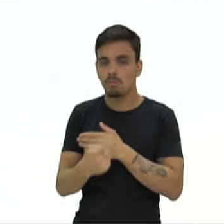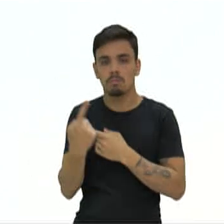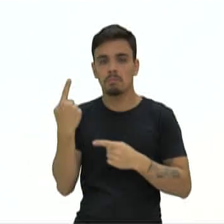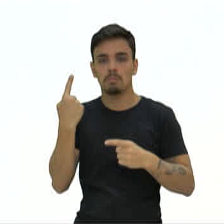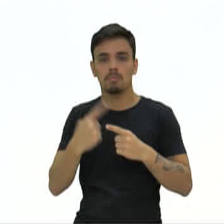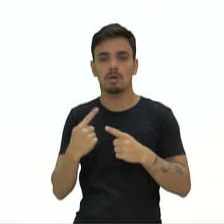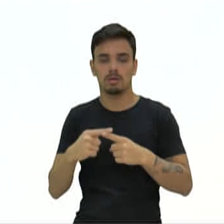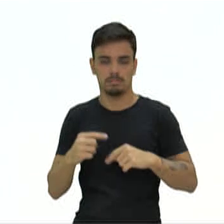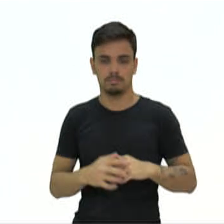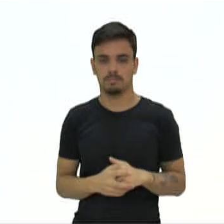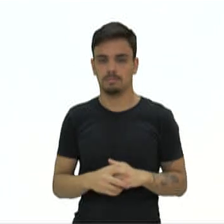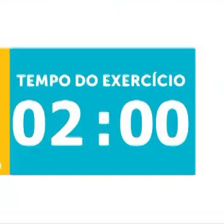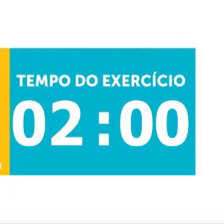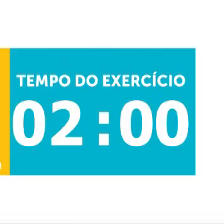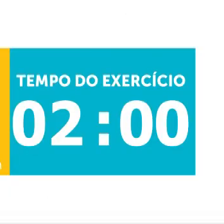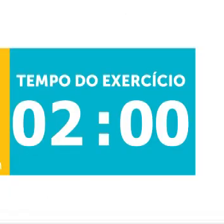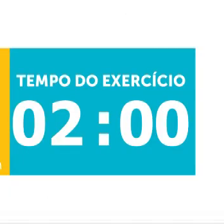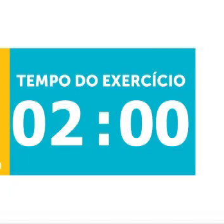quê?